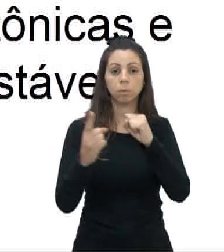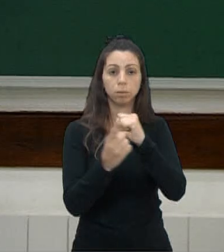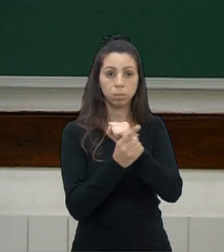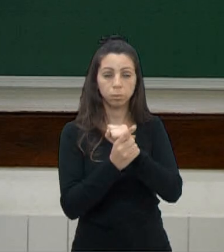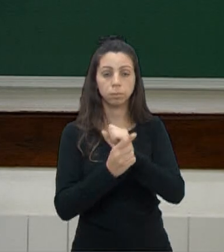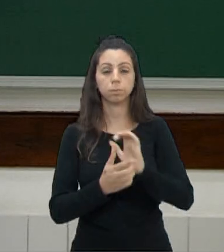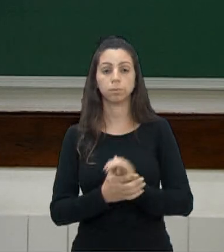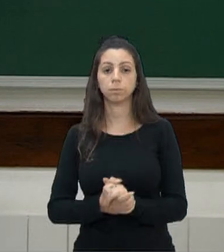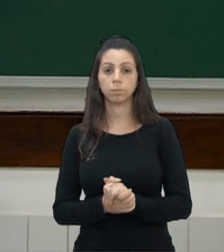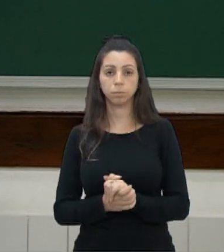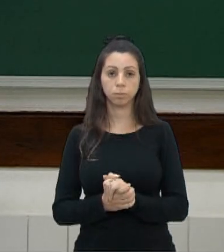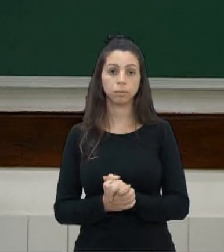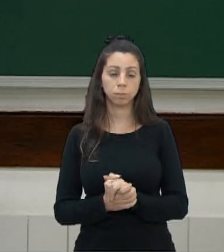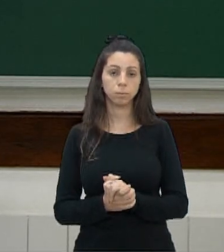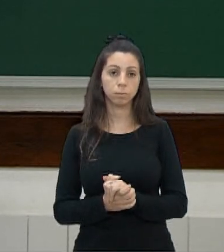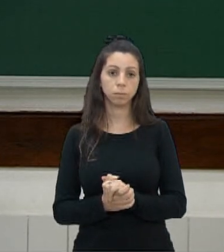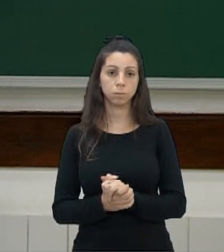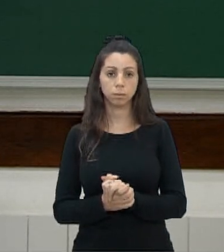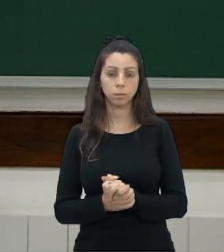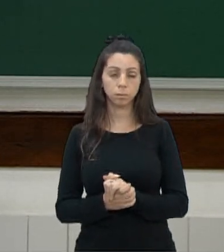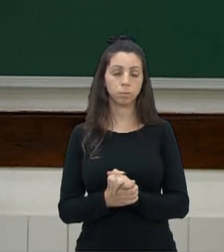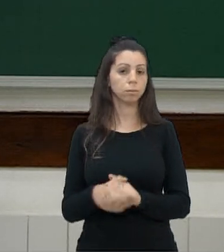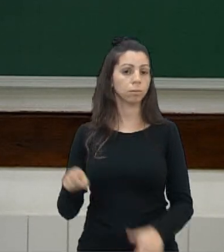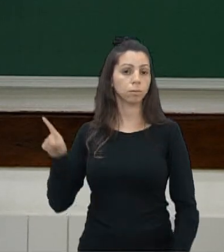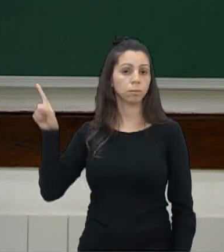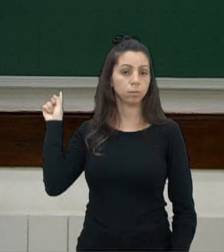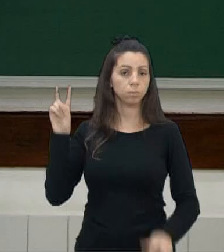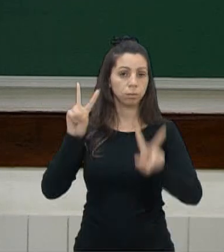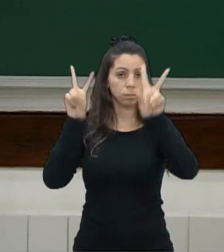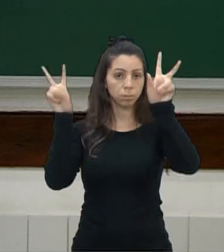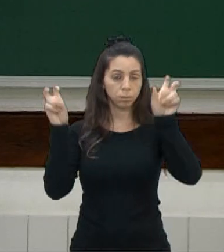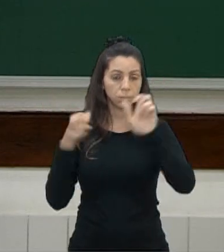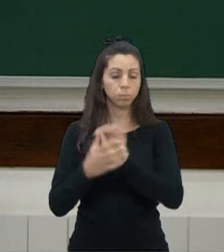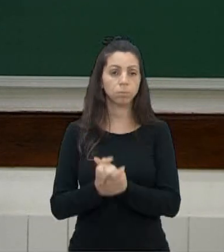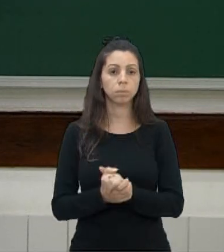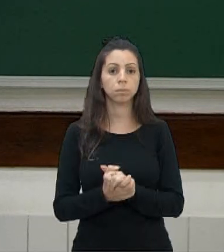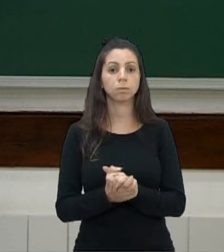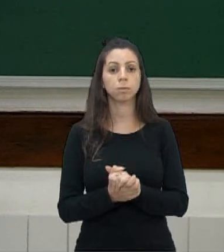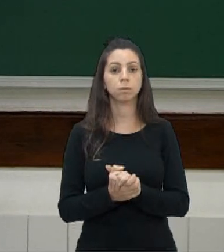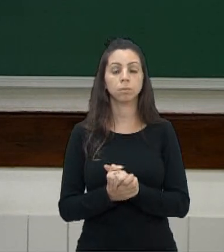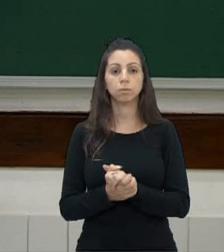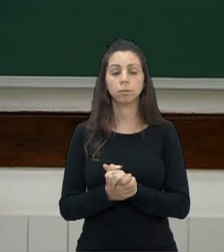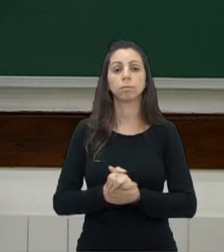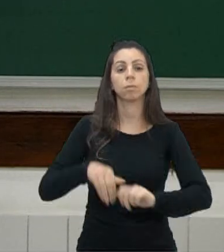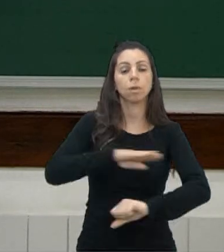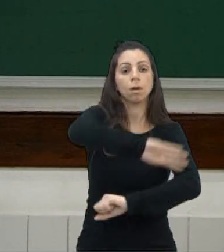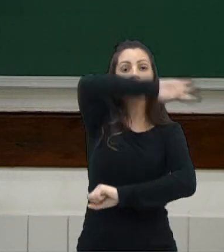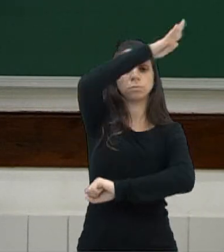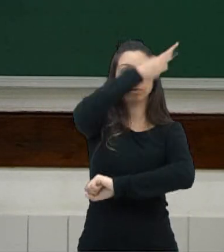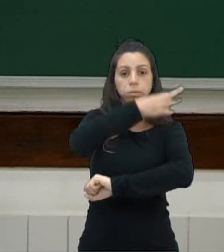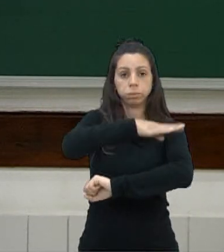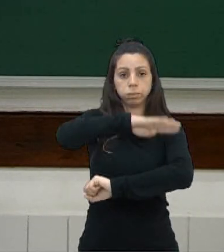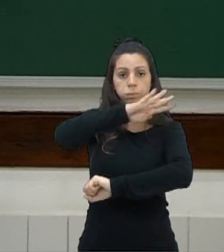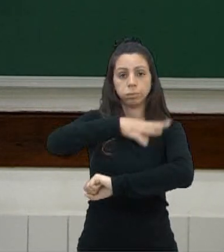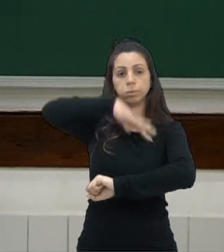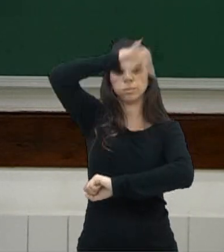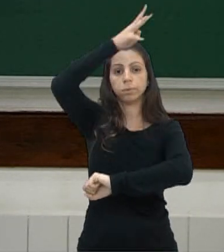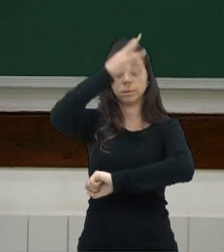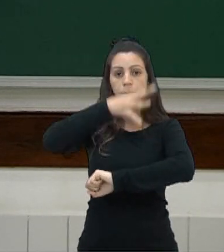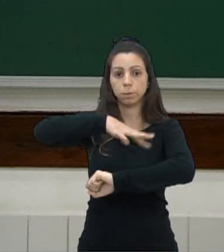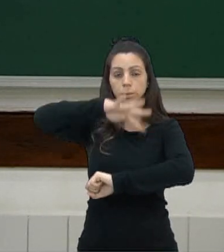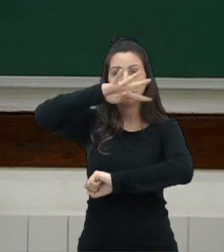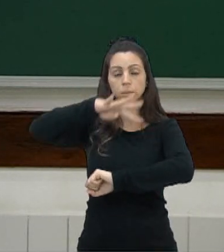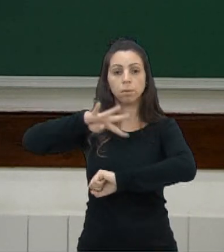instáveis. Então, quando estamos falando dos dobramentos modernos, falamos das cadeias de montanhas, das formas de relevo